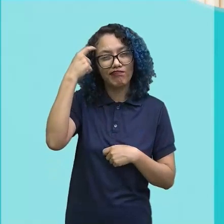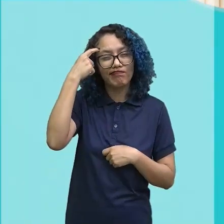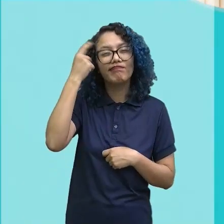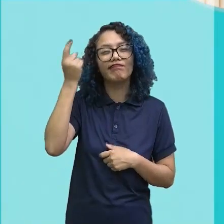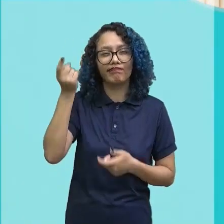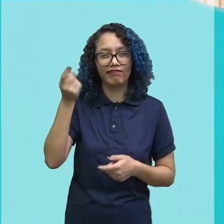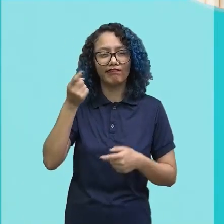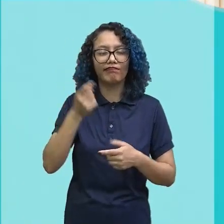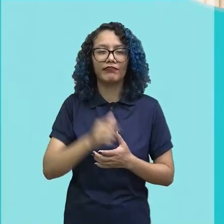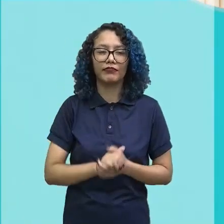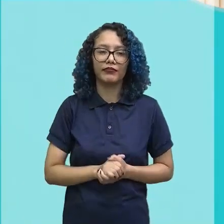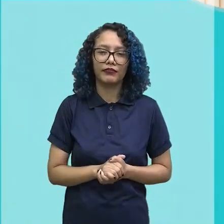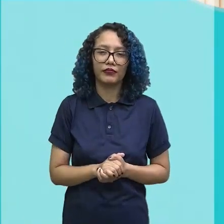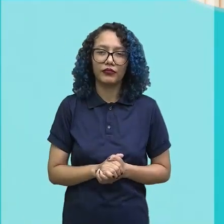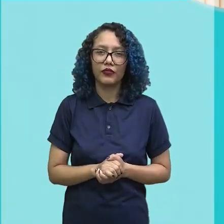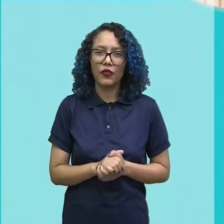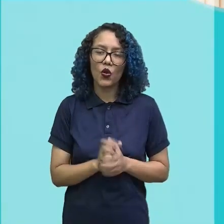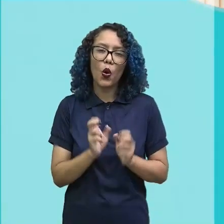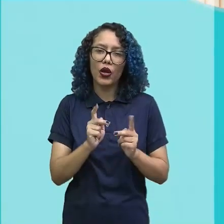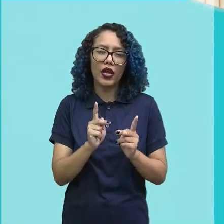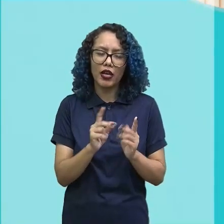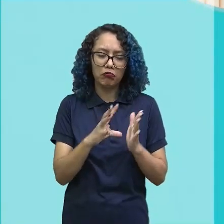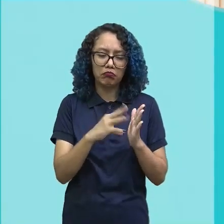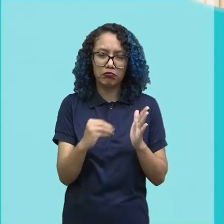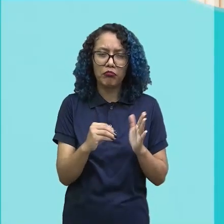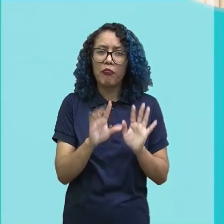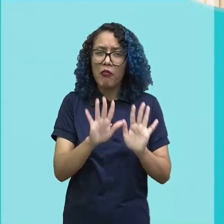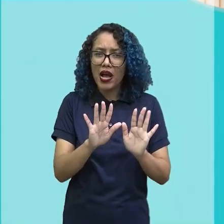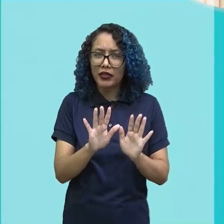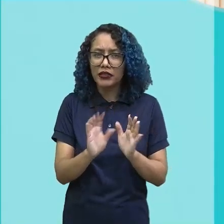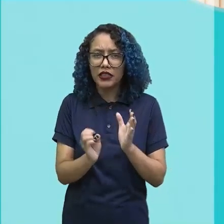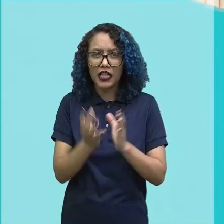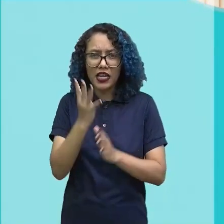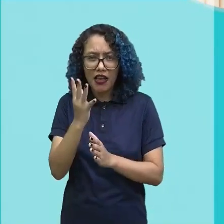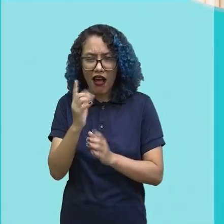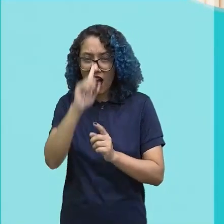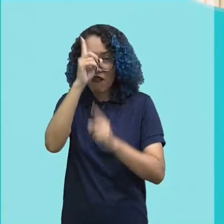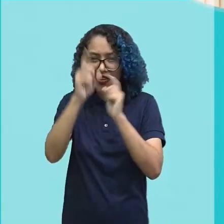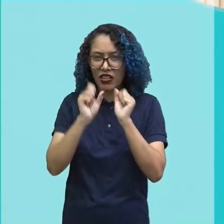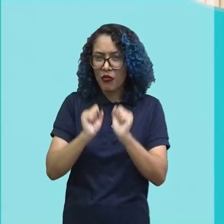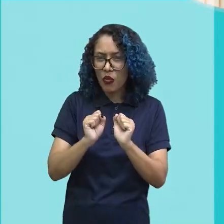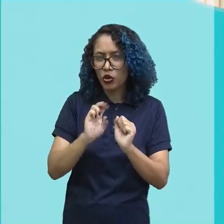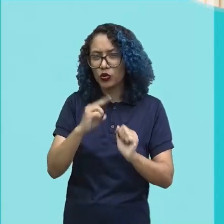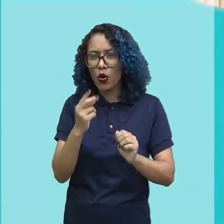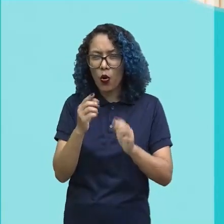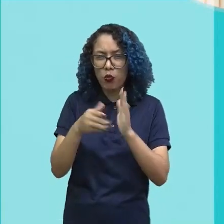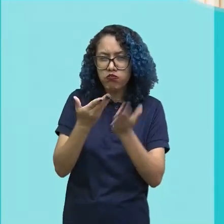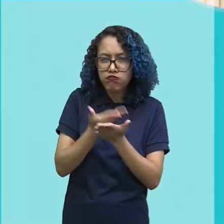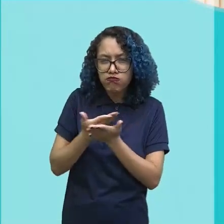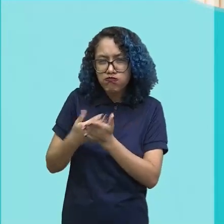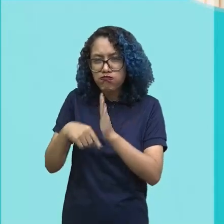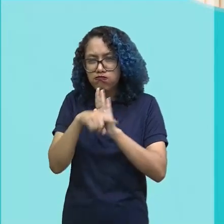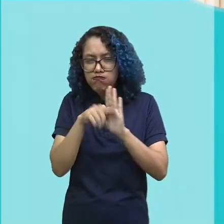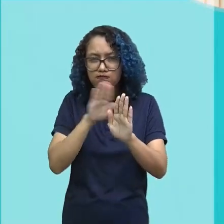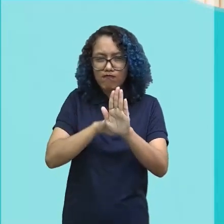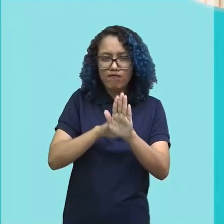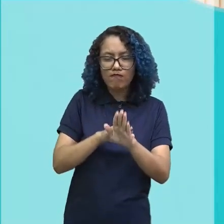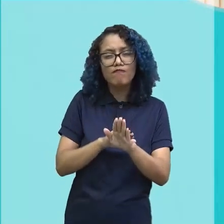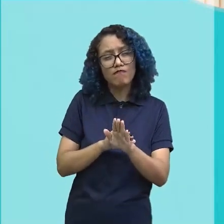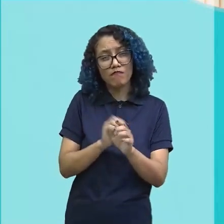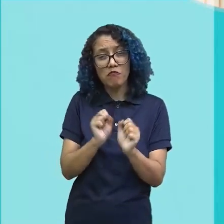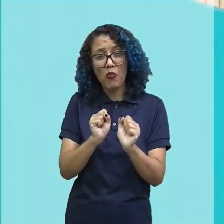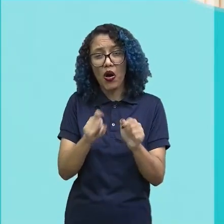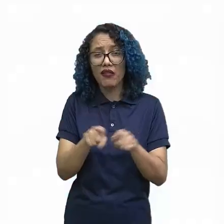Será que está tudo bem só copiar? Por que eu não posso criar? Ou ver o que tem por trás disso? Então, vamos começar